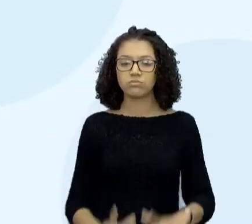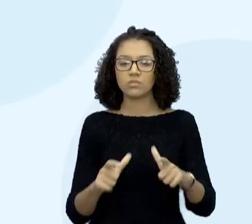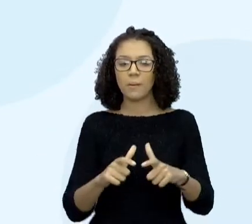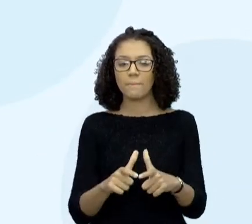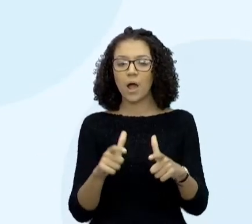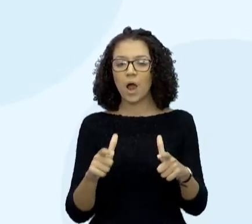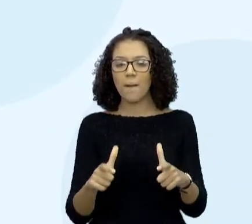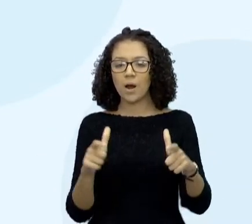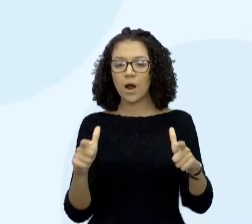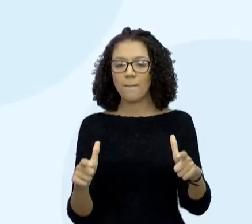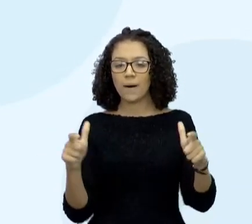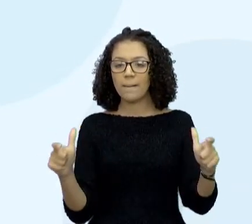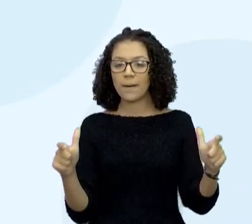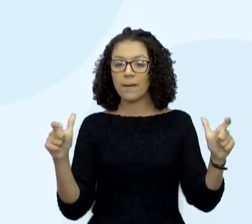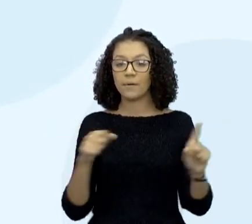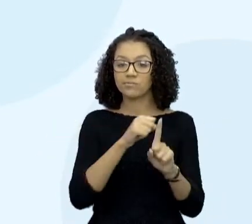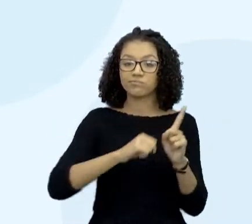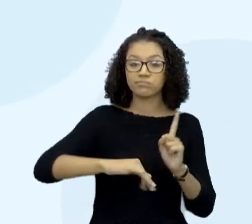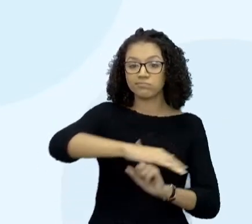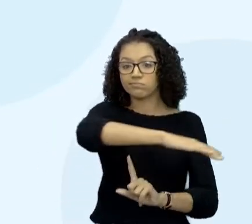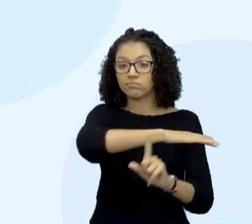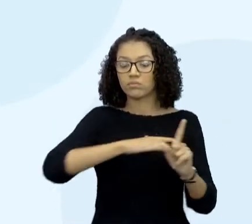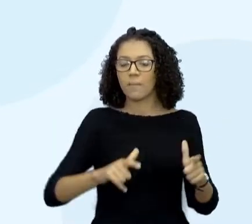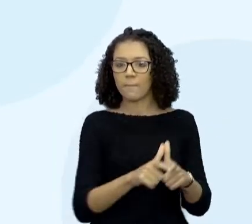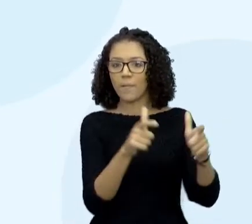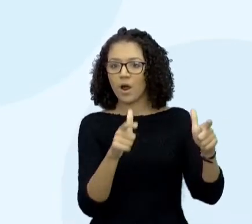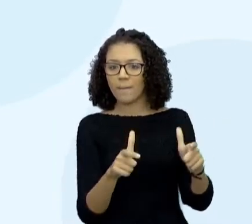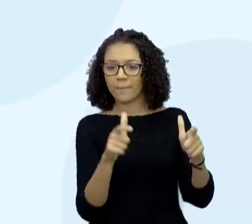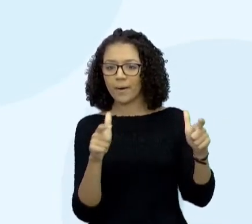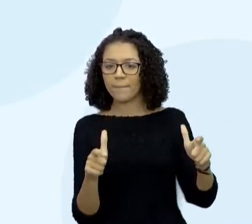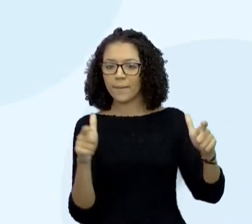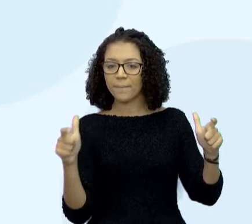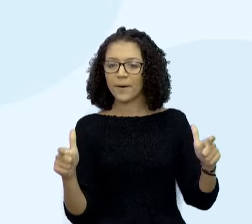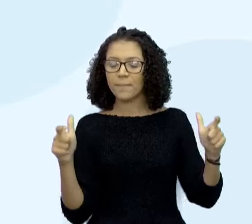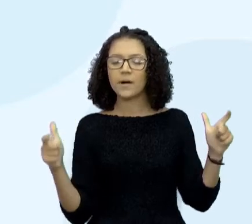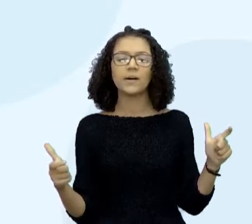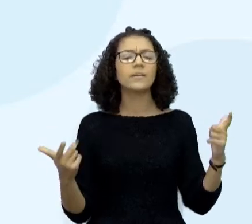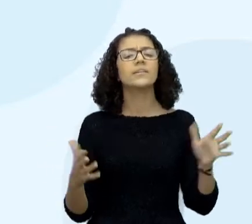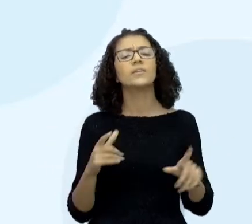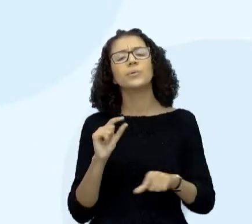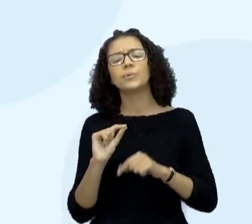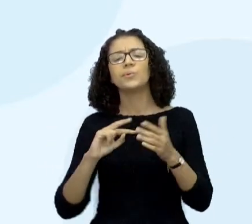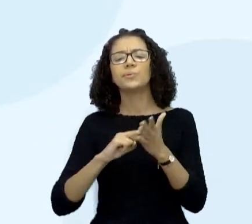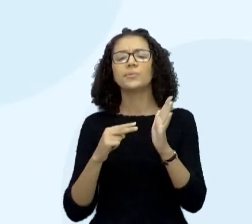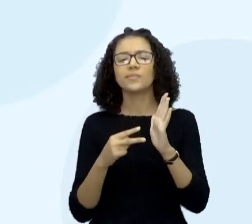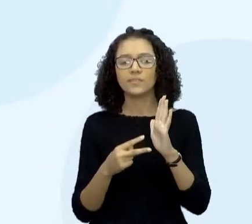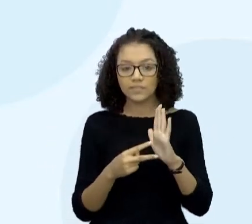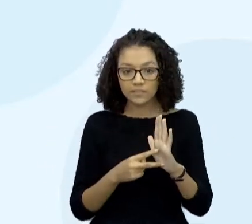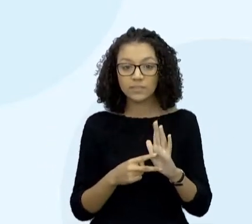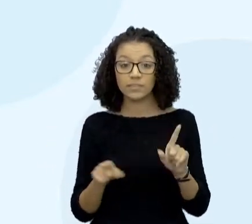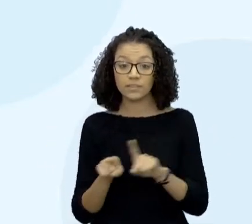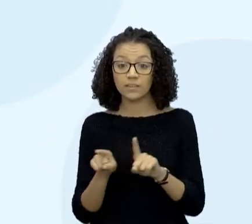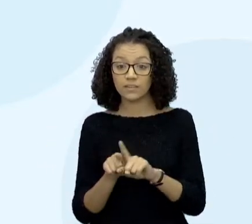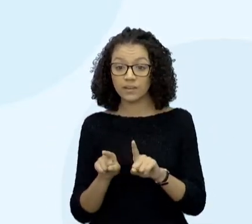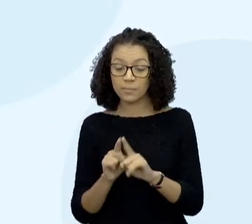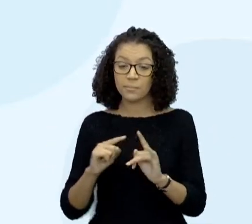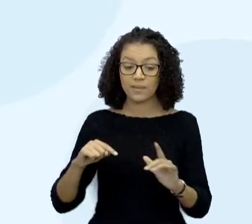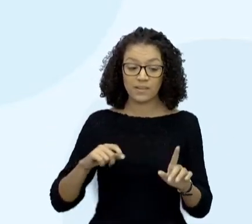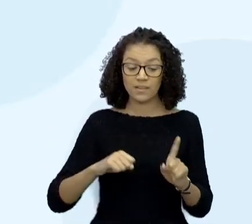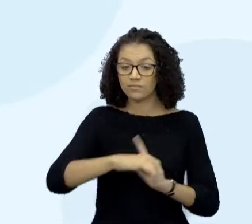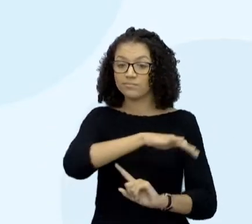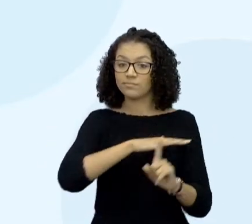desenvolvimento socioeconômico. Segundo essa teoria, o desenvolvimento econômico e o processo de modernização das